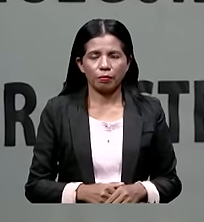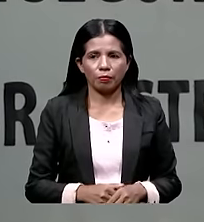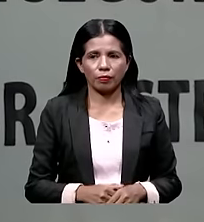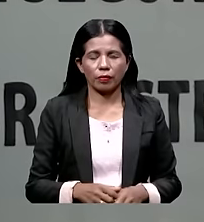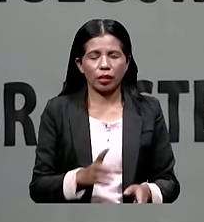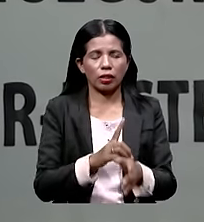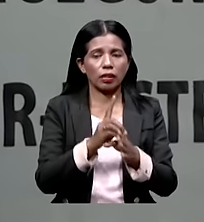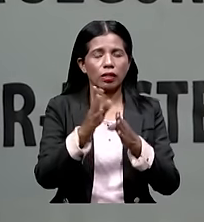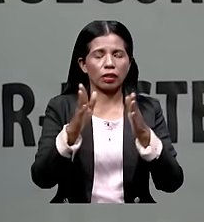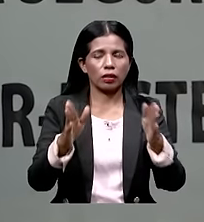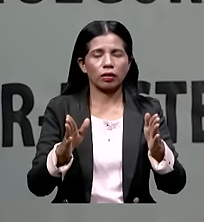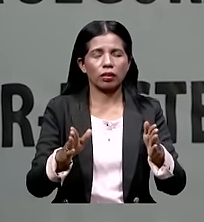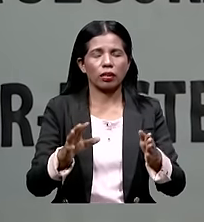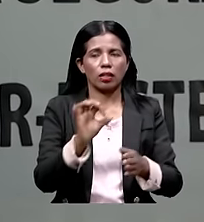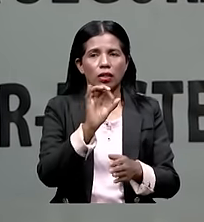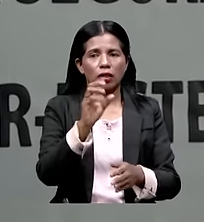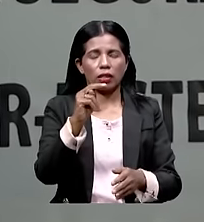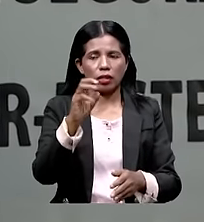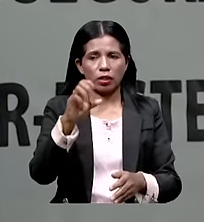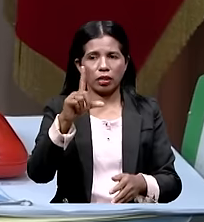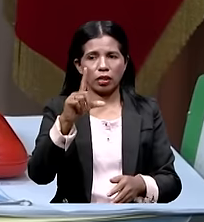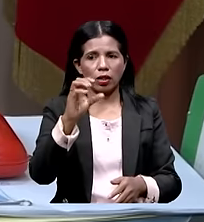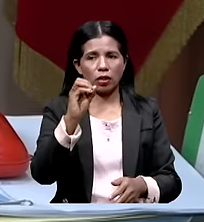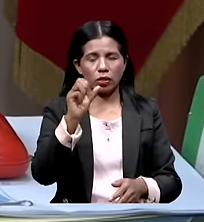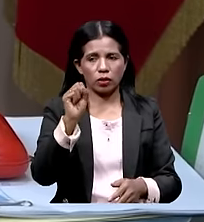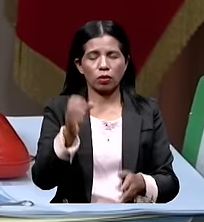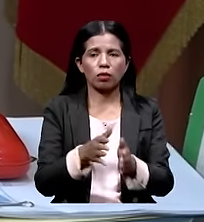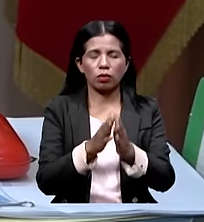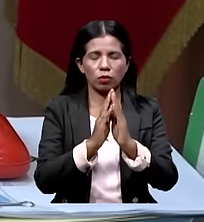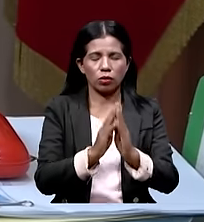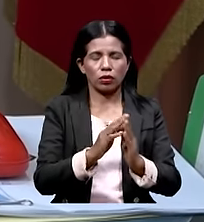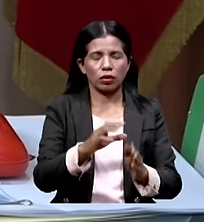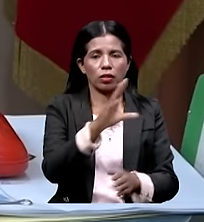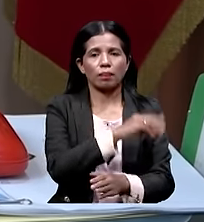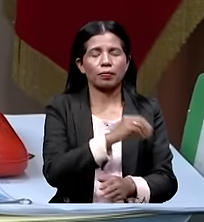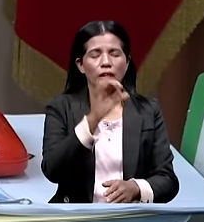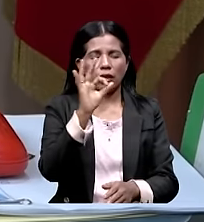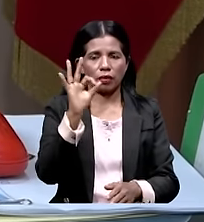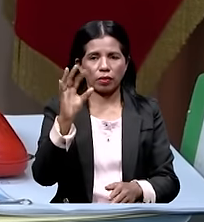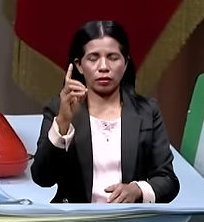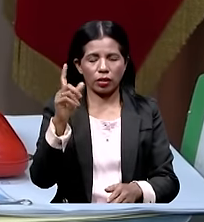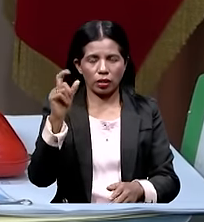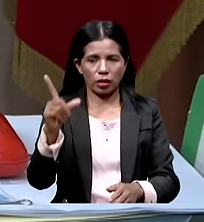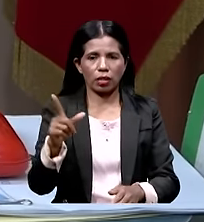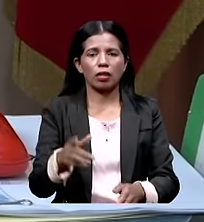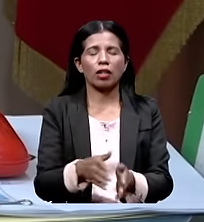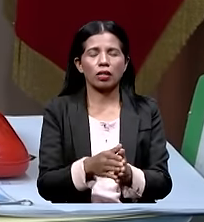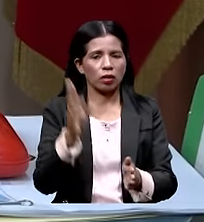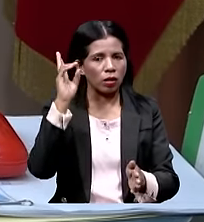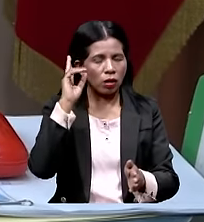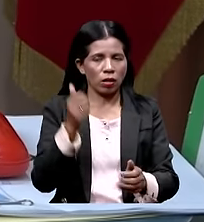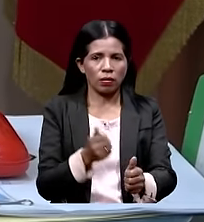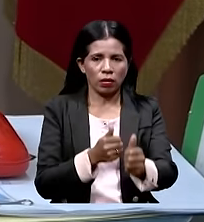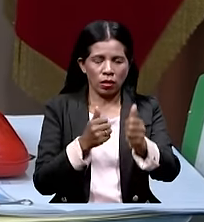Diretor Executivo Fundação Mahém, Nelson Belo, russo chefe de Estado-Maior-General F. Fritelli, Tenente-General Falu Ratelaik, atu Rona no